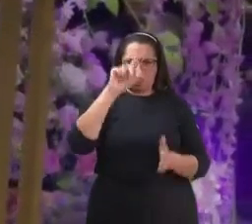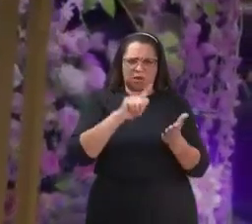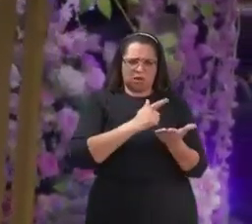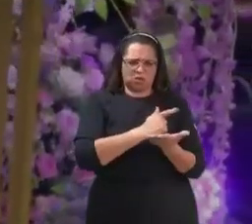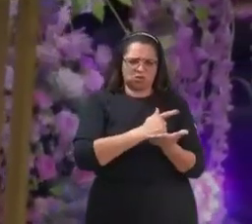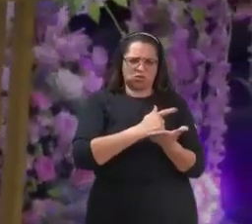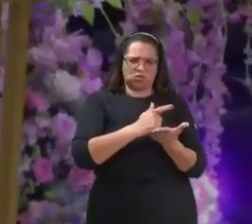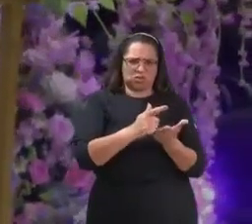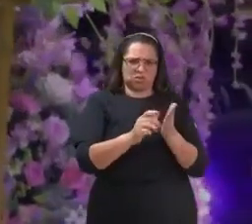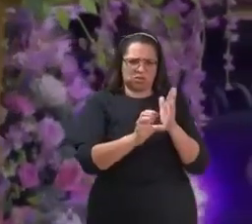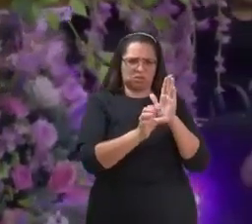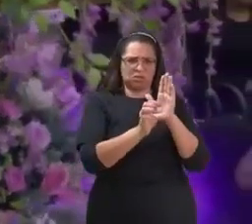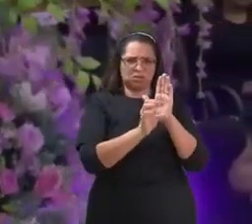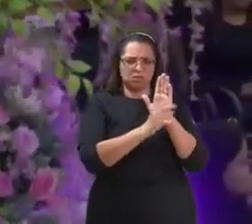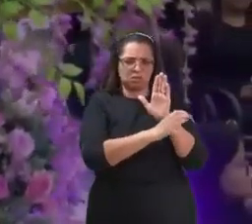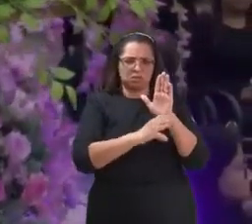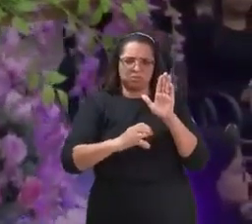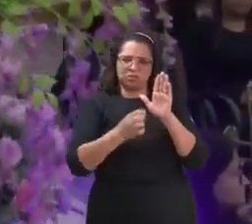prestes a voltar.